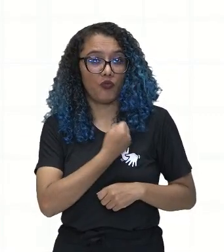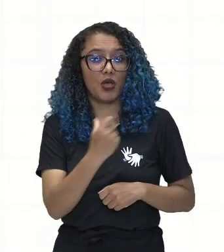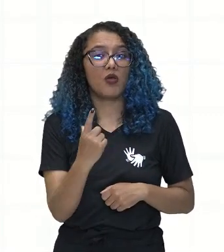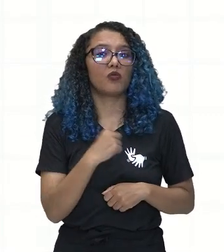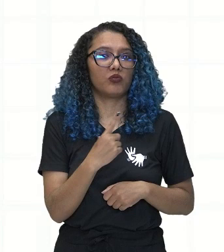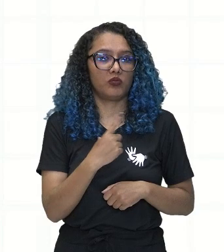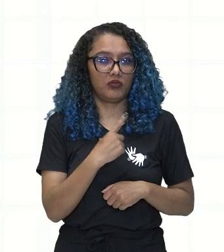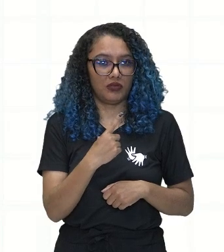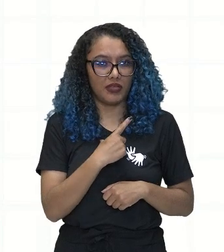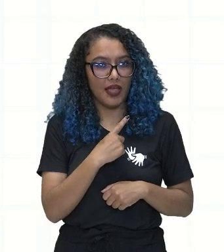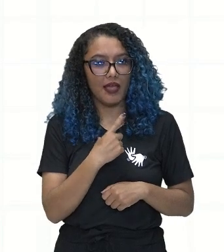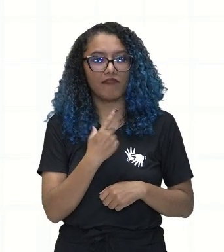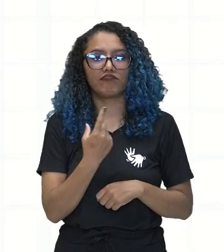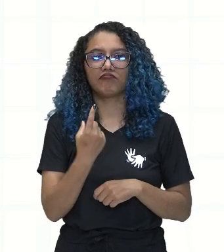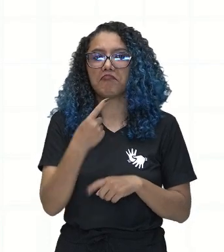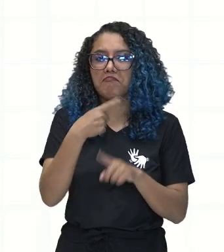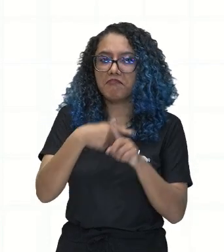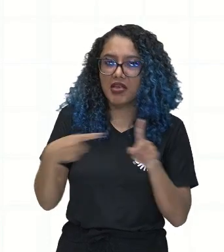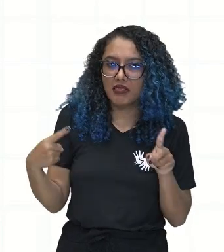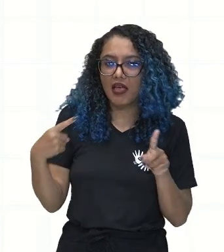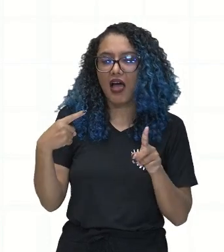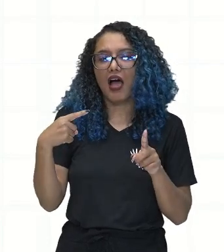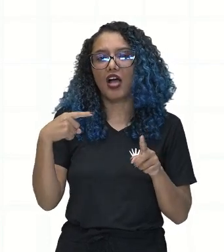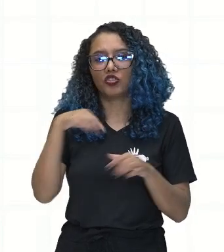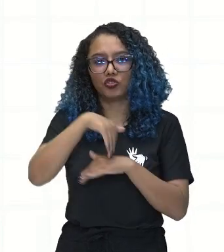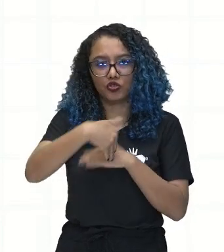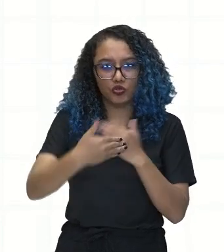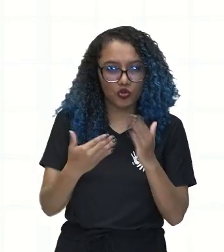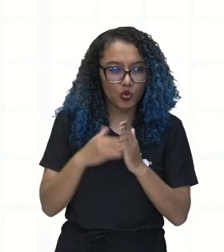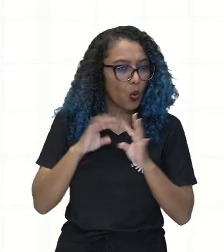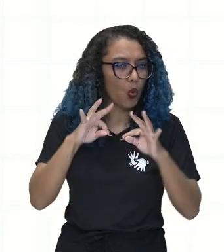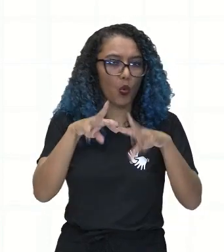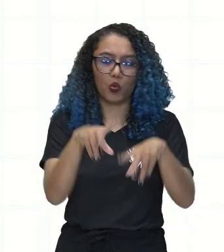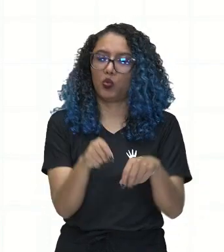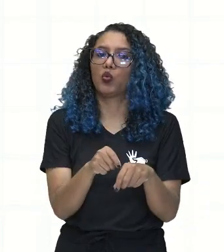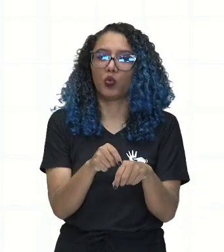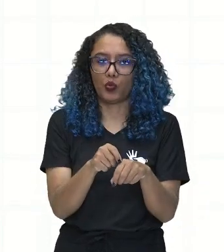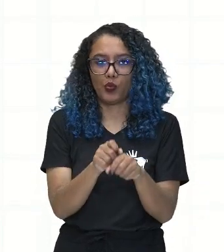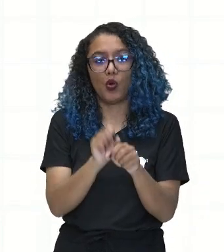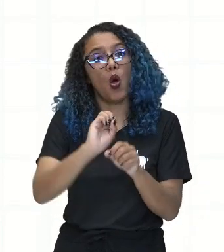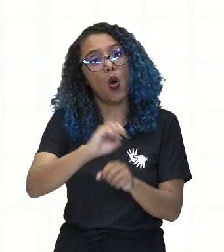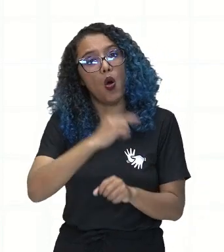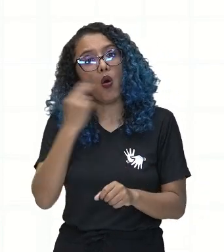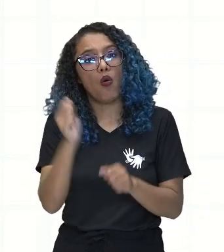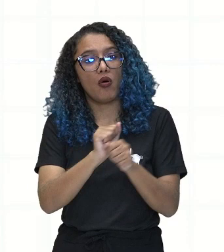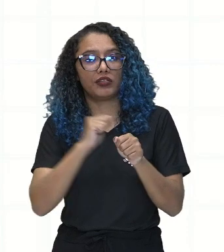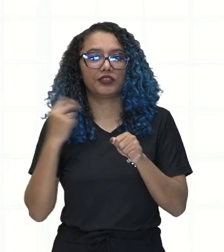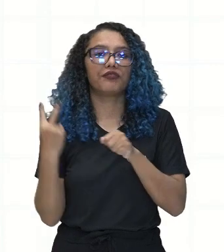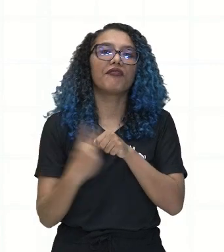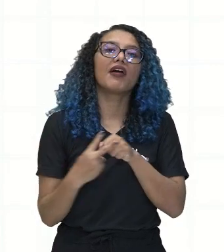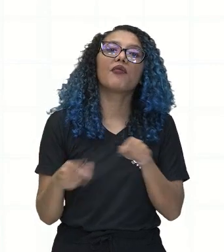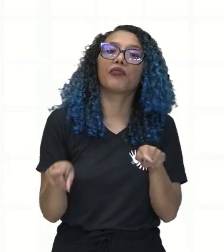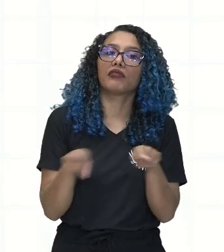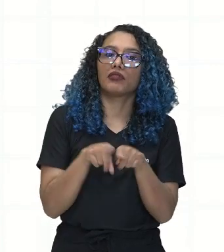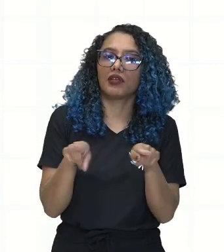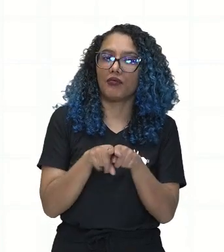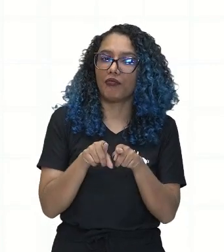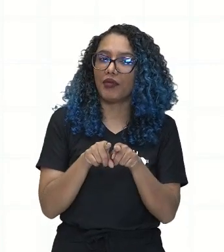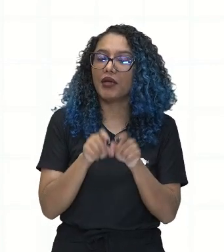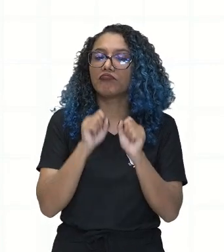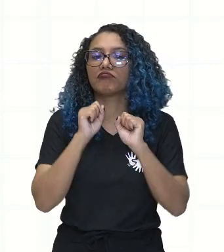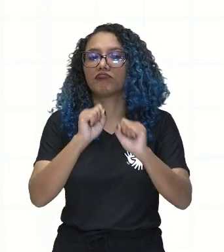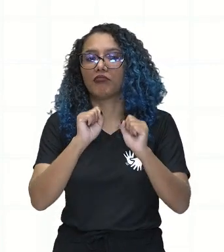meio, inteiro, olha só, meio, inteiro, numeral. Ou um advérbio, ou seja, ele vai se relacionar com